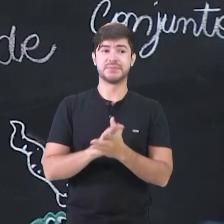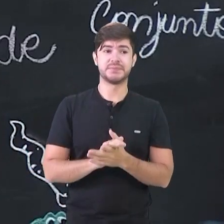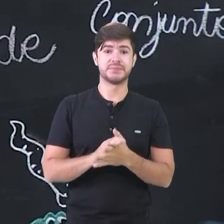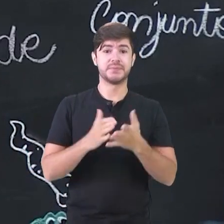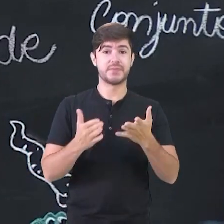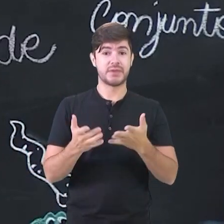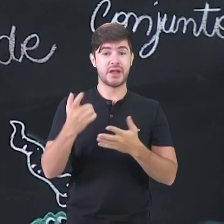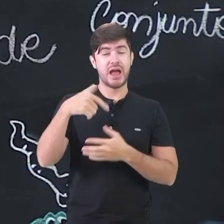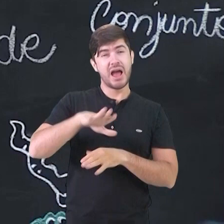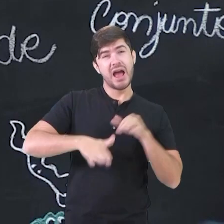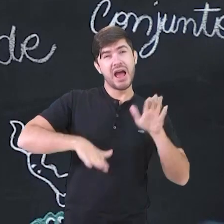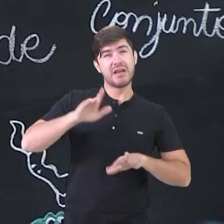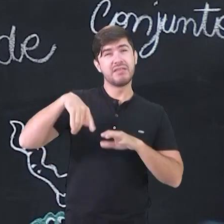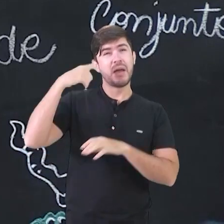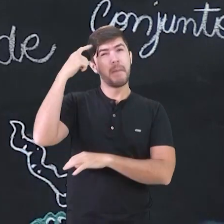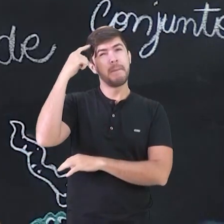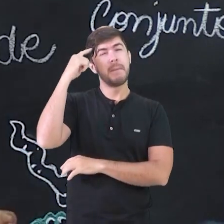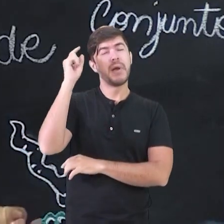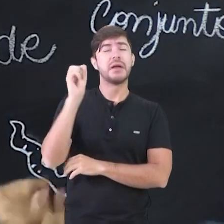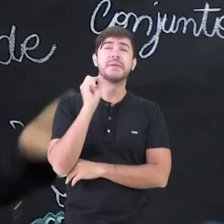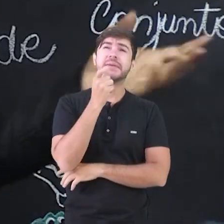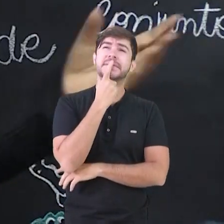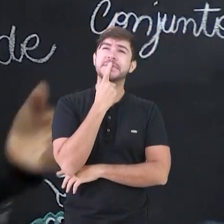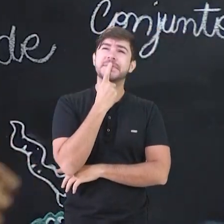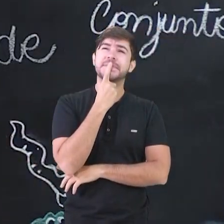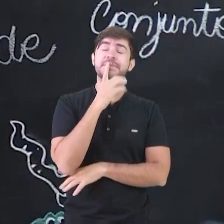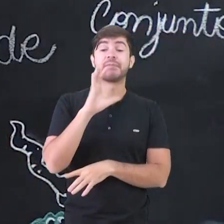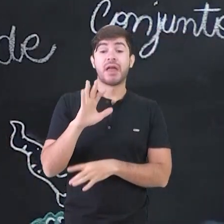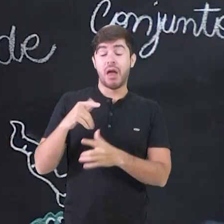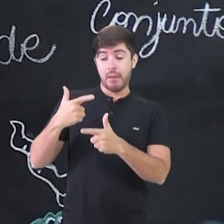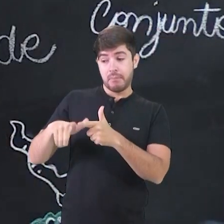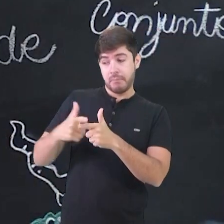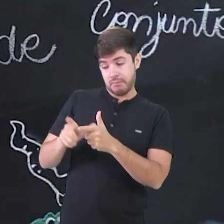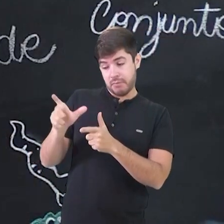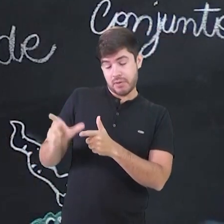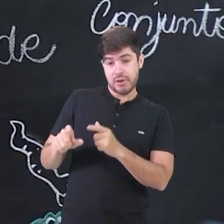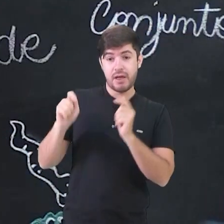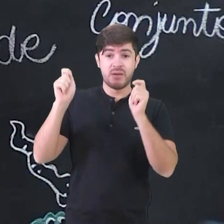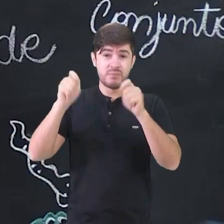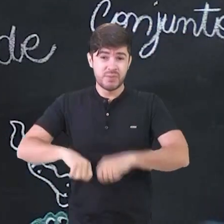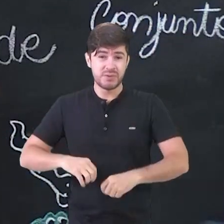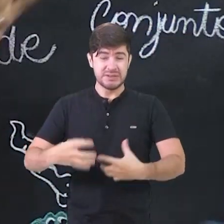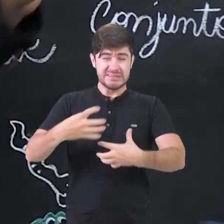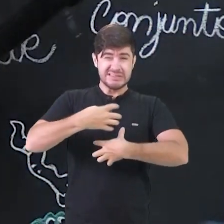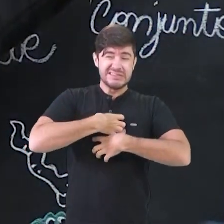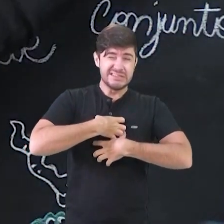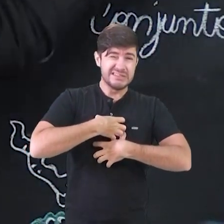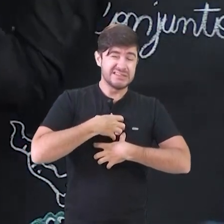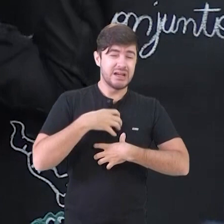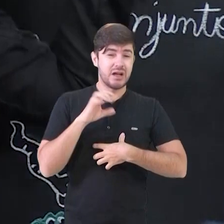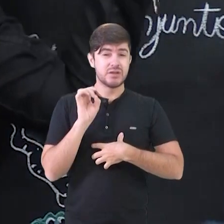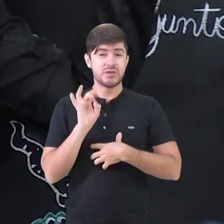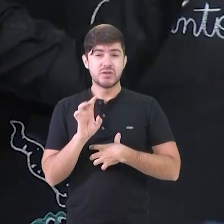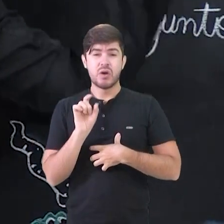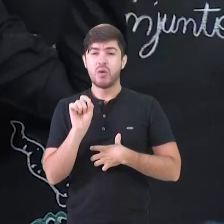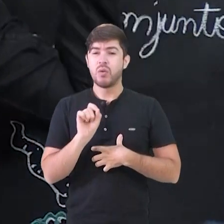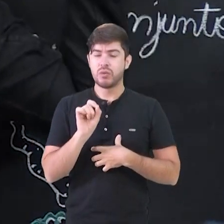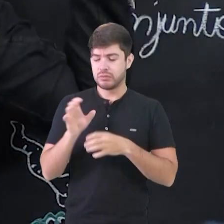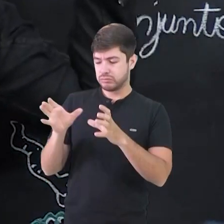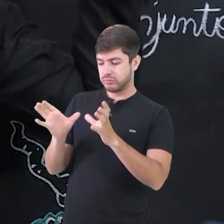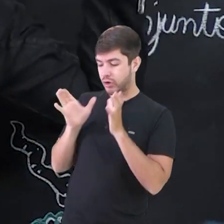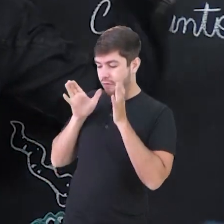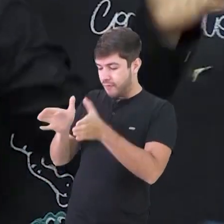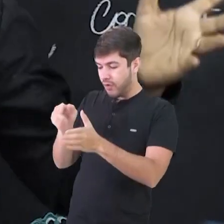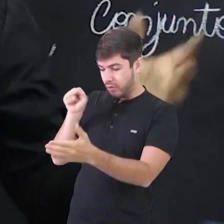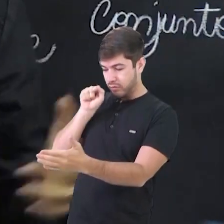população. Então, às vezes você pensa assim, esse problema ele pode afetar um